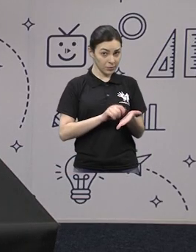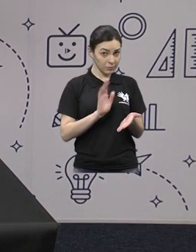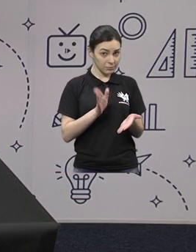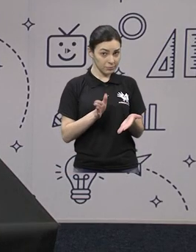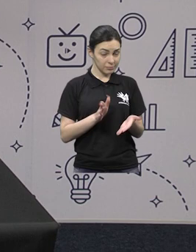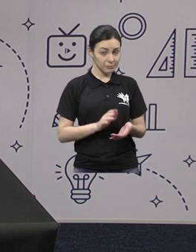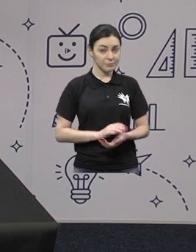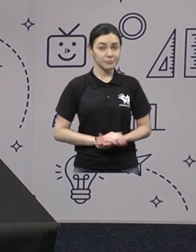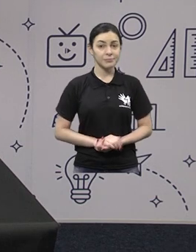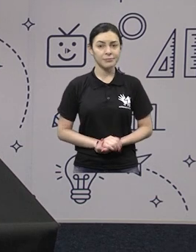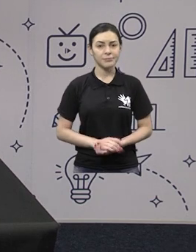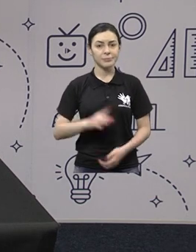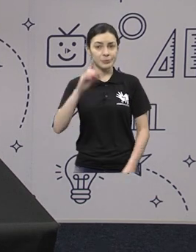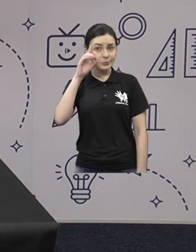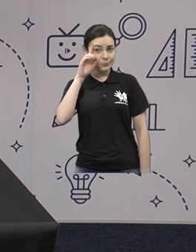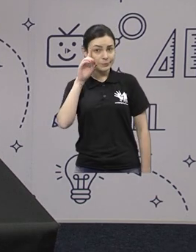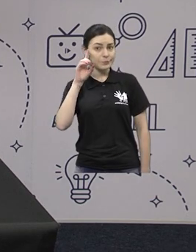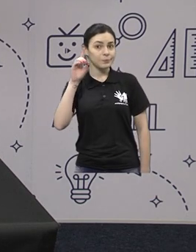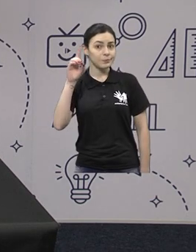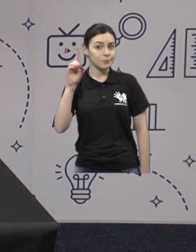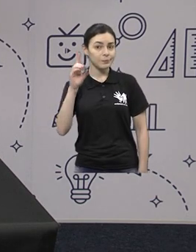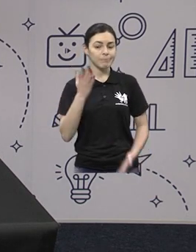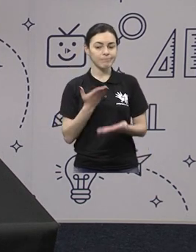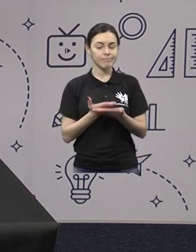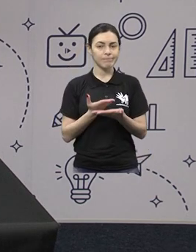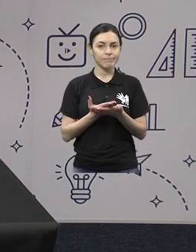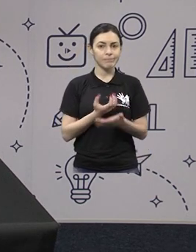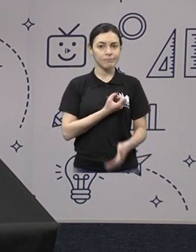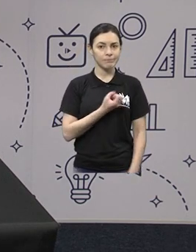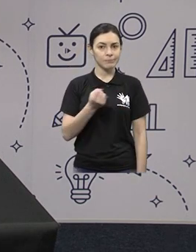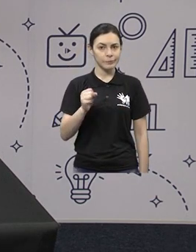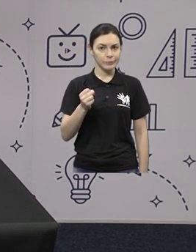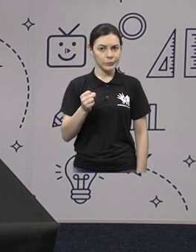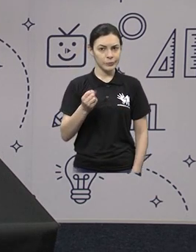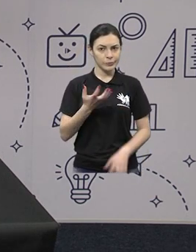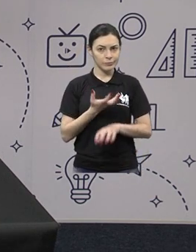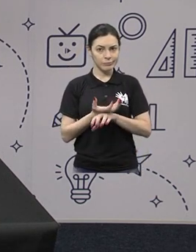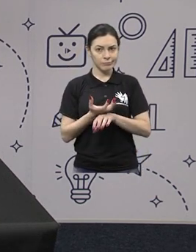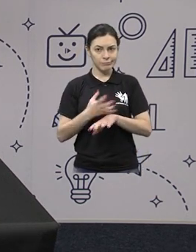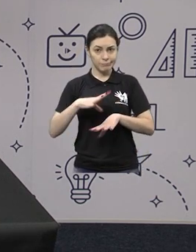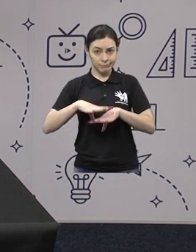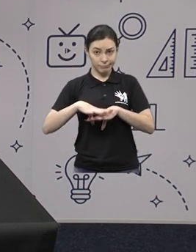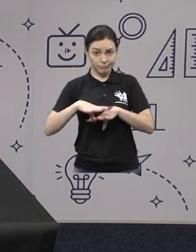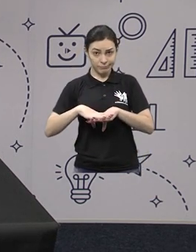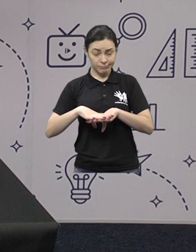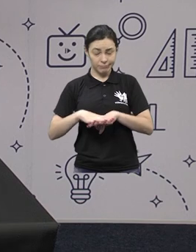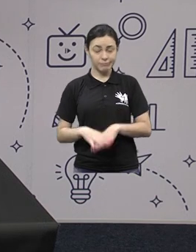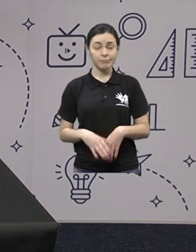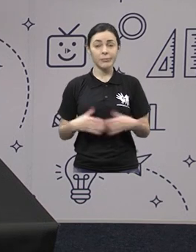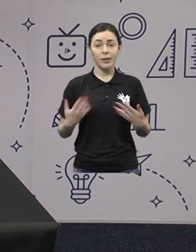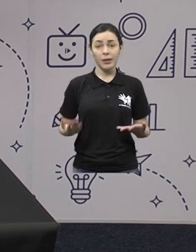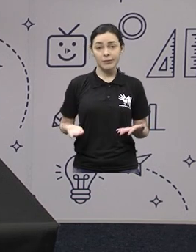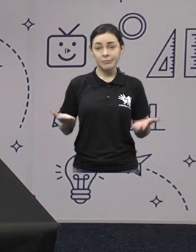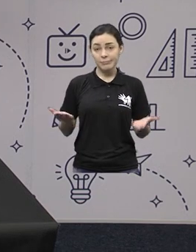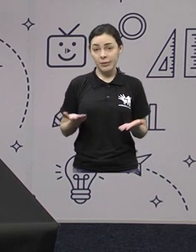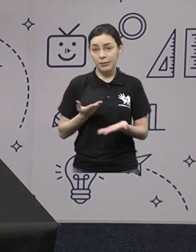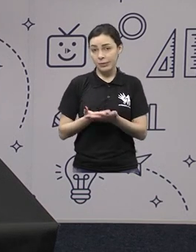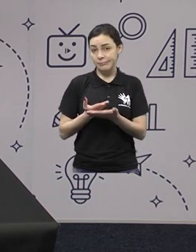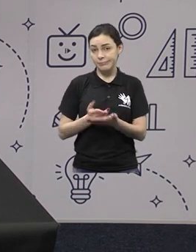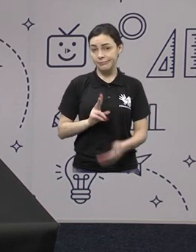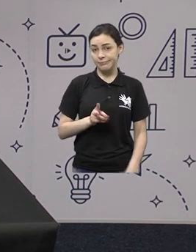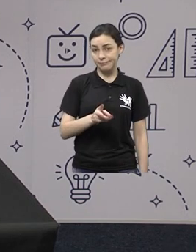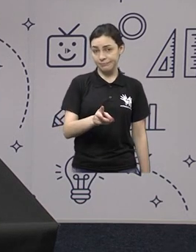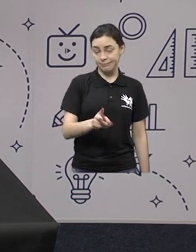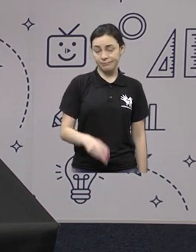Anotaram no caderno de vocês a data, aula 8 de matemática? Então, nós vamos continuar a nossa aula.